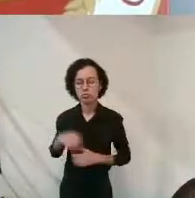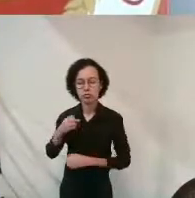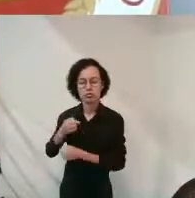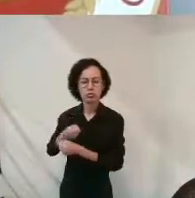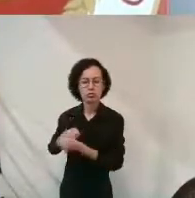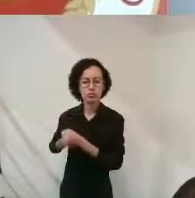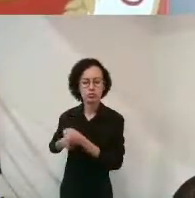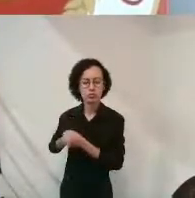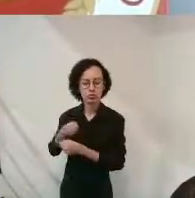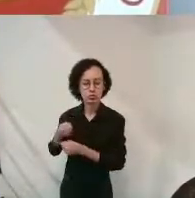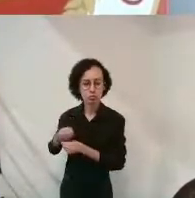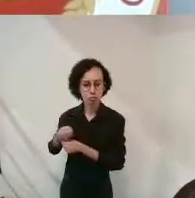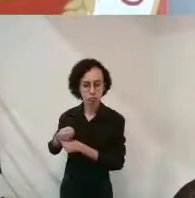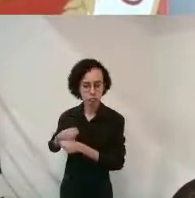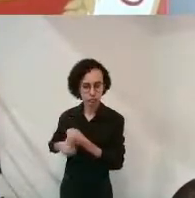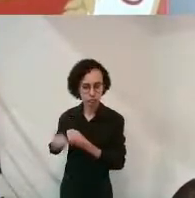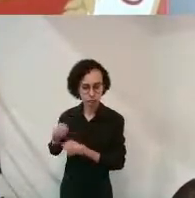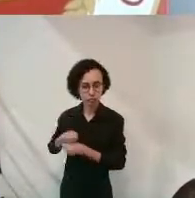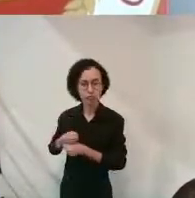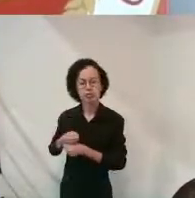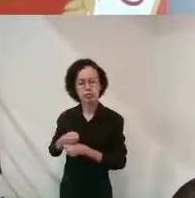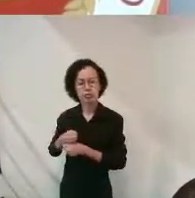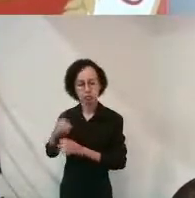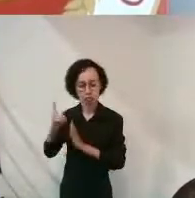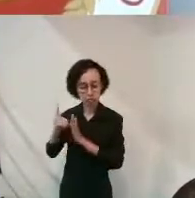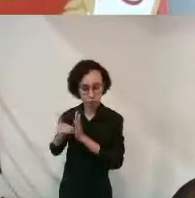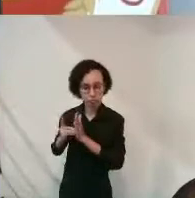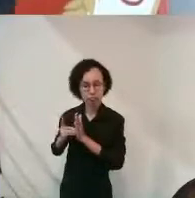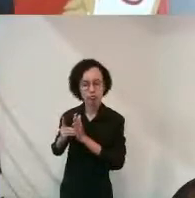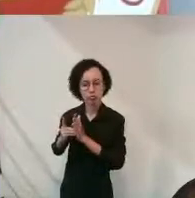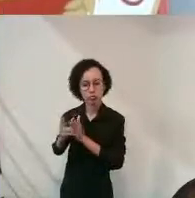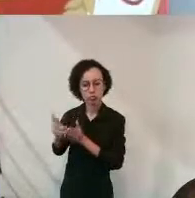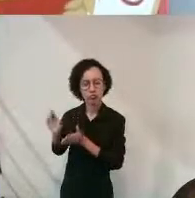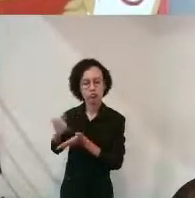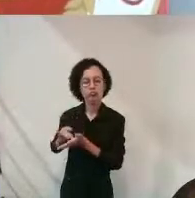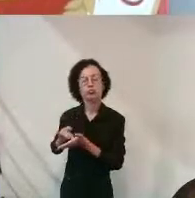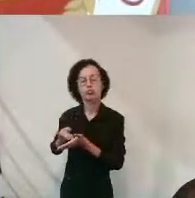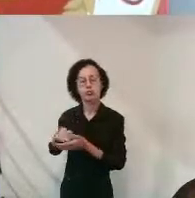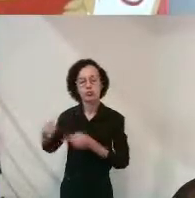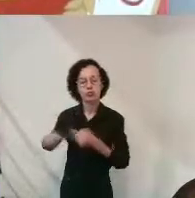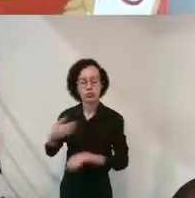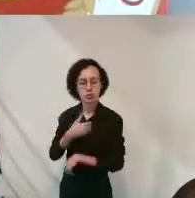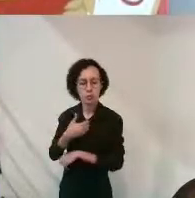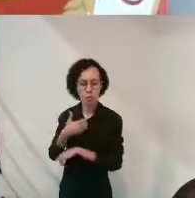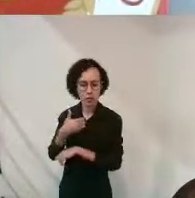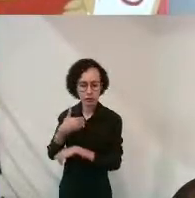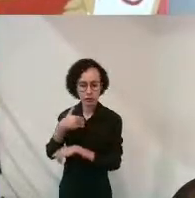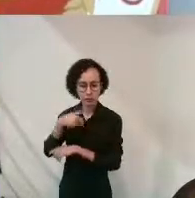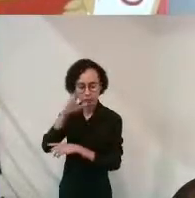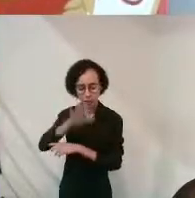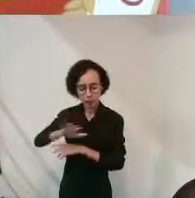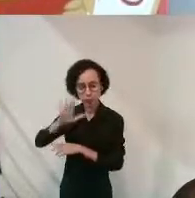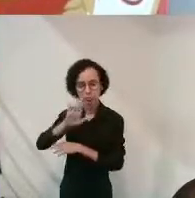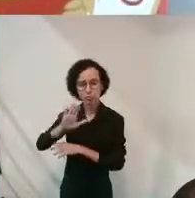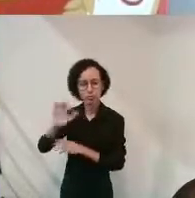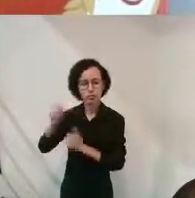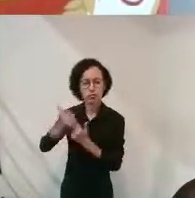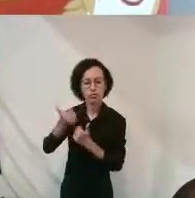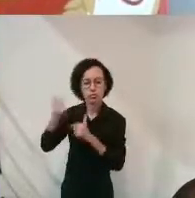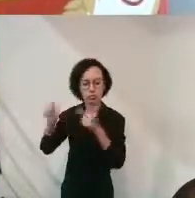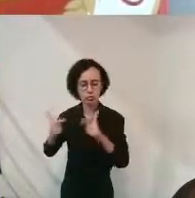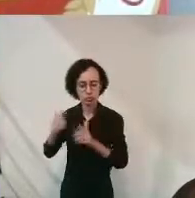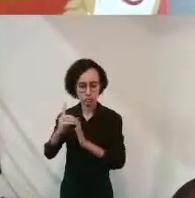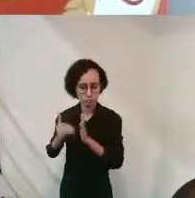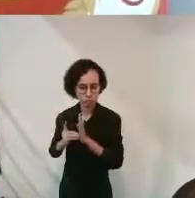em curso, o decreto que regulamentava a Lei de Política Nacional, e foi substituído por um outro, que